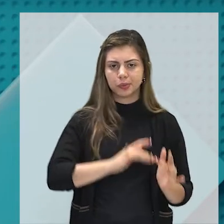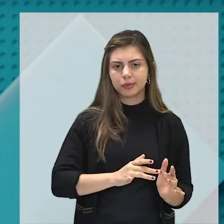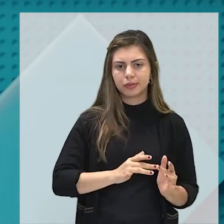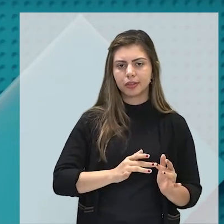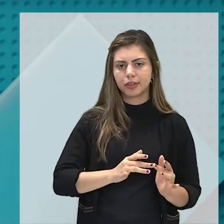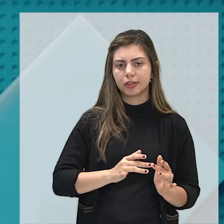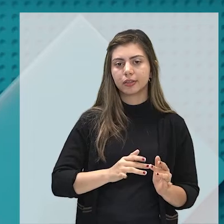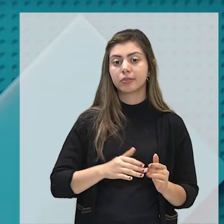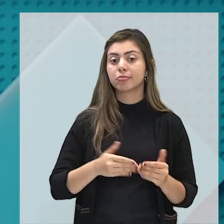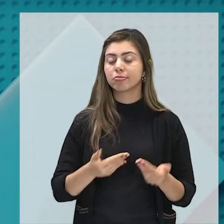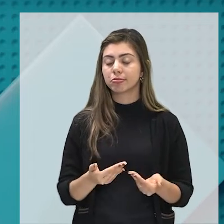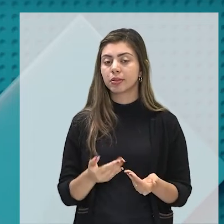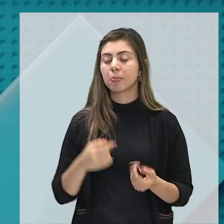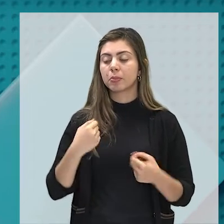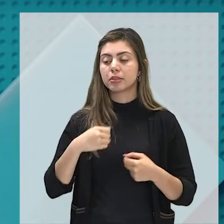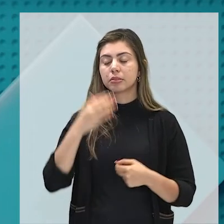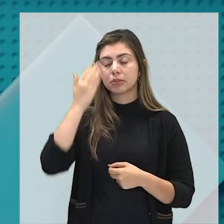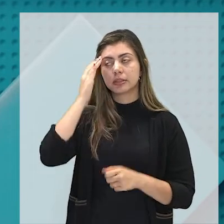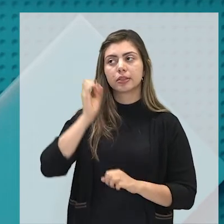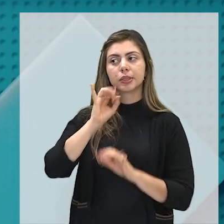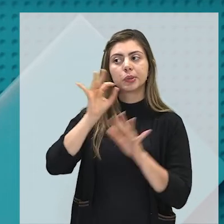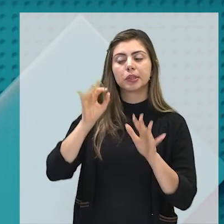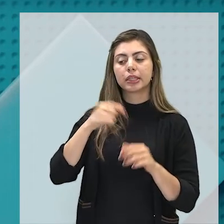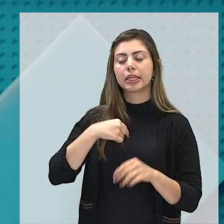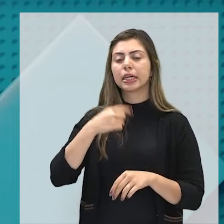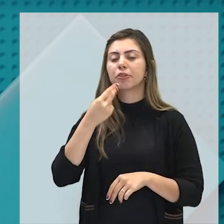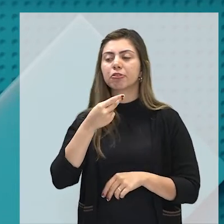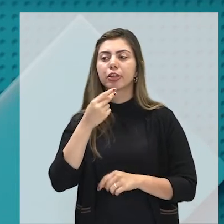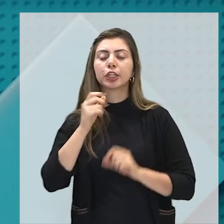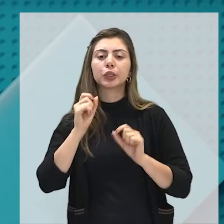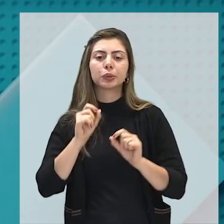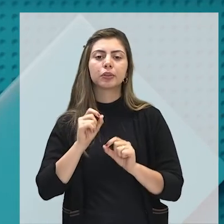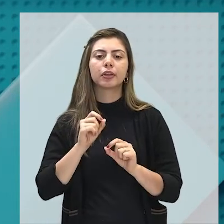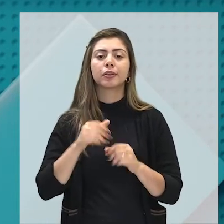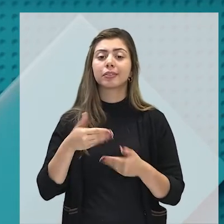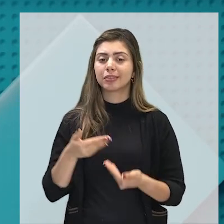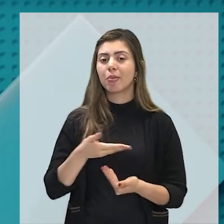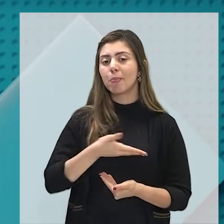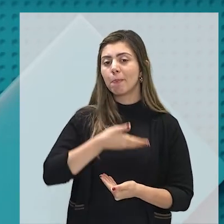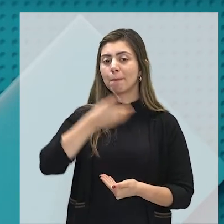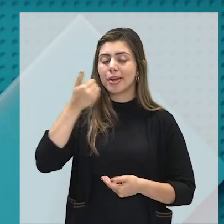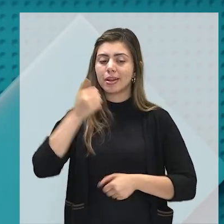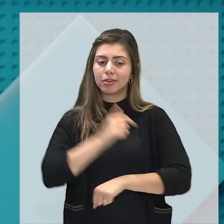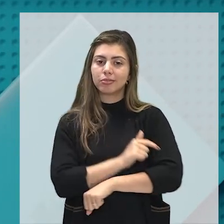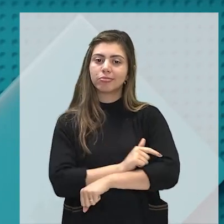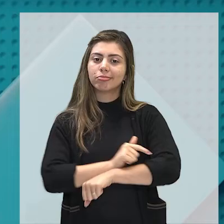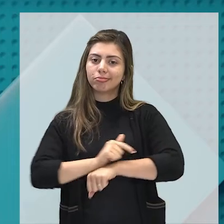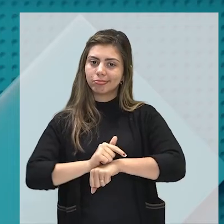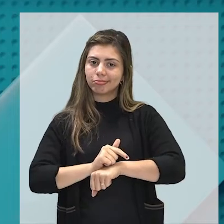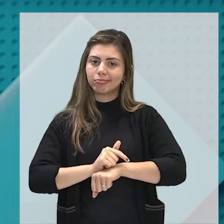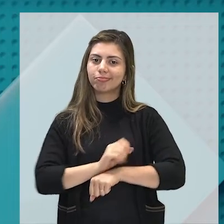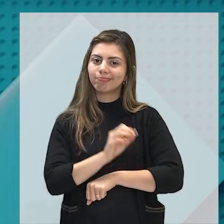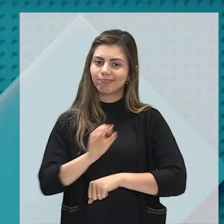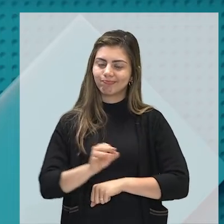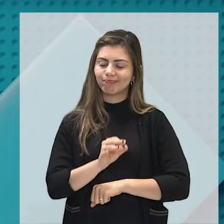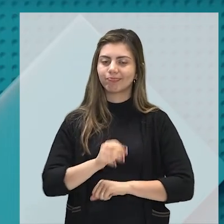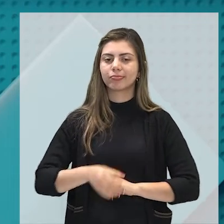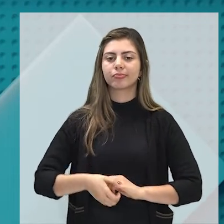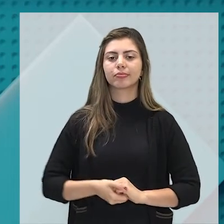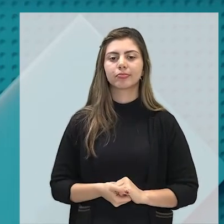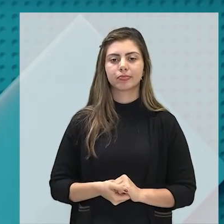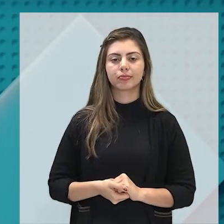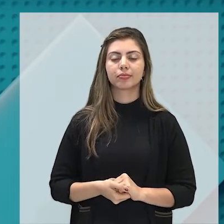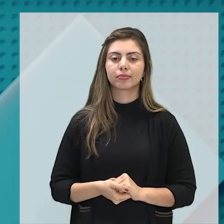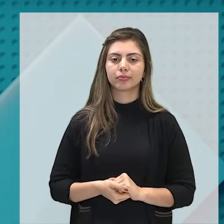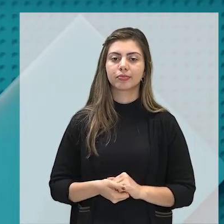meu interlocutor. Ele tem que compreender exatamente o que eu estou falando e nunca é bom parecer mal educado.